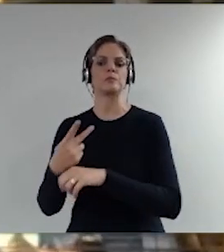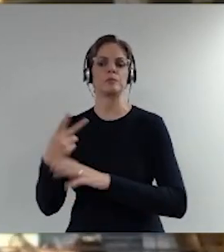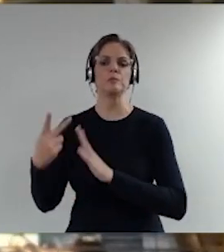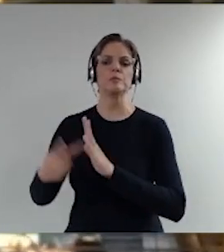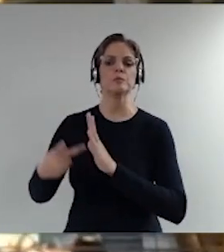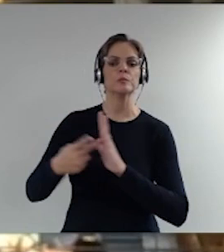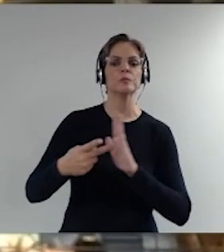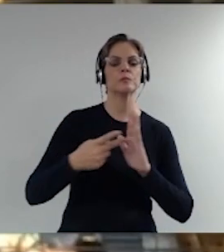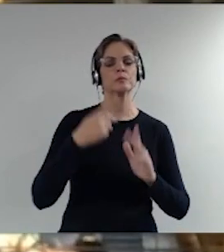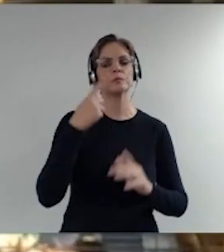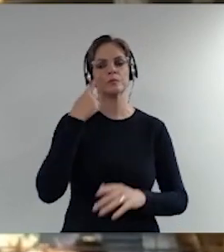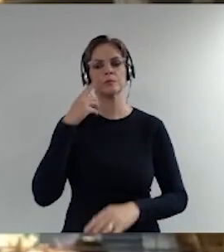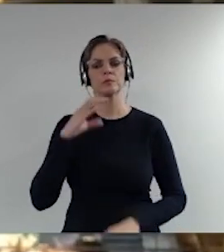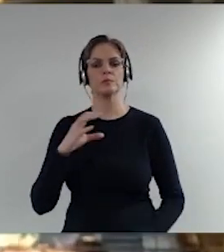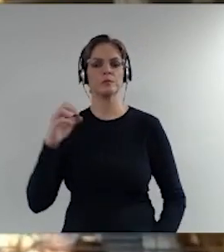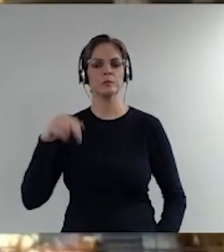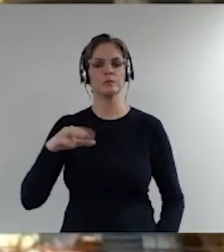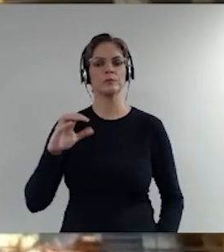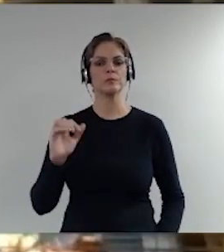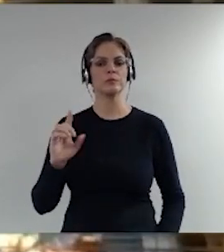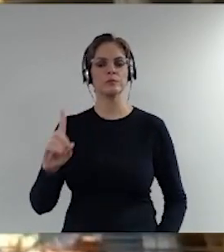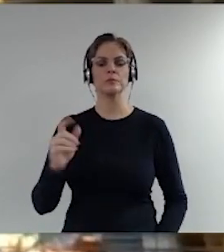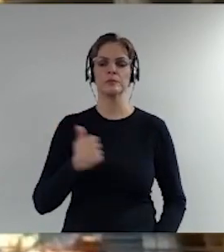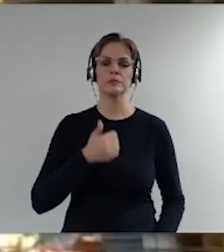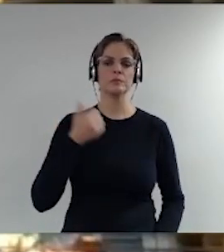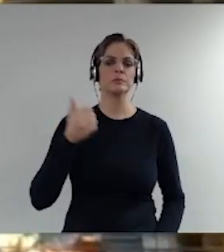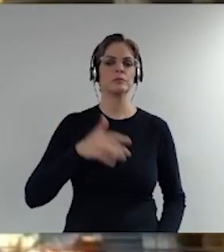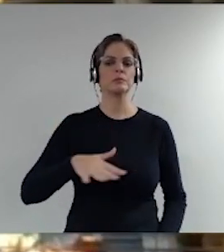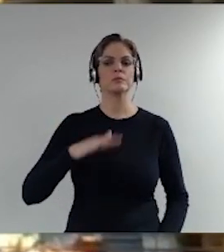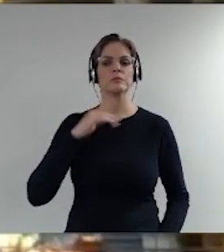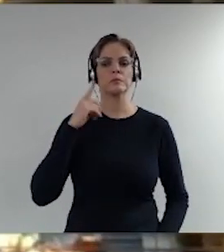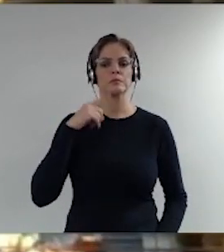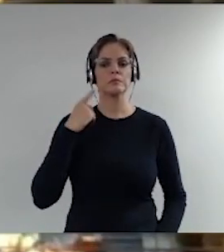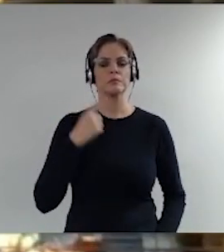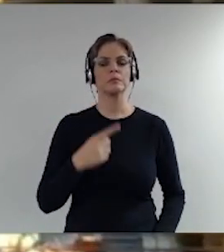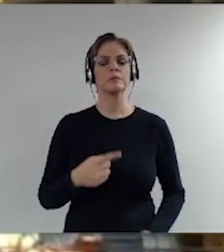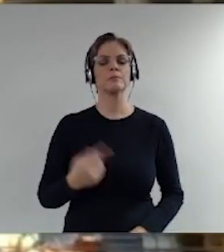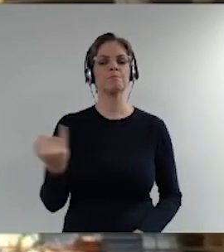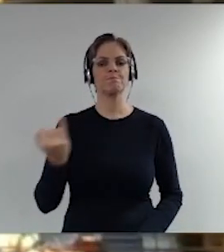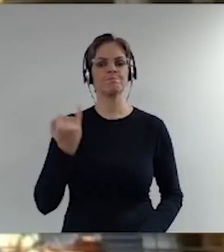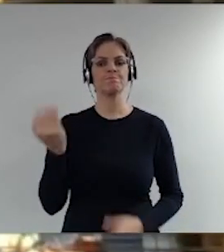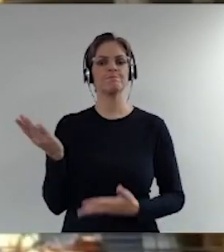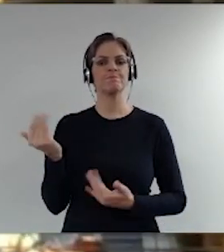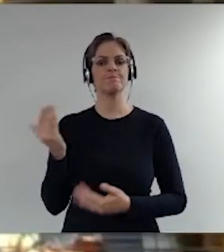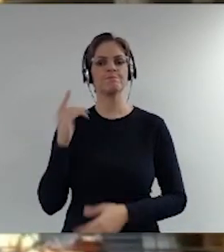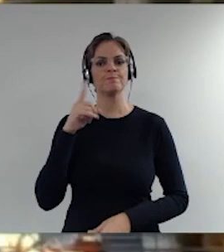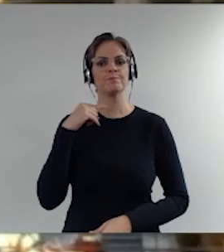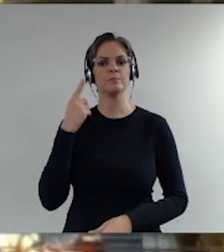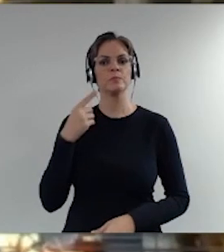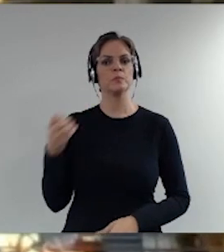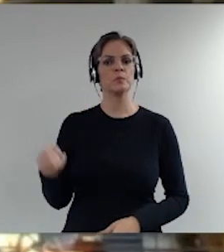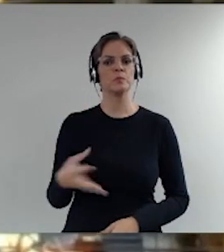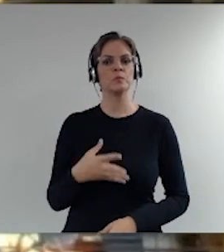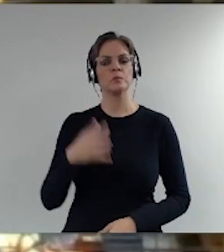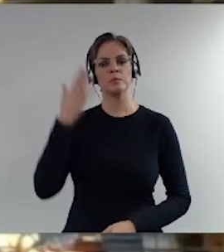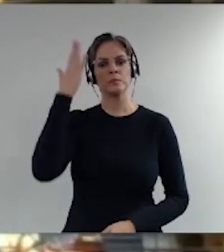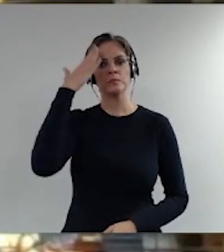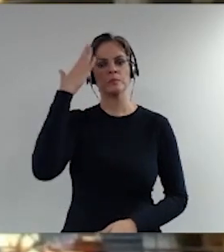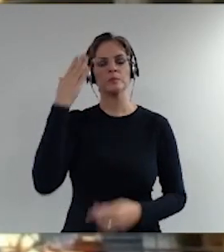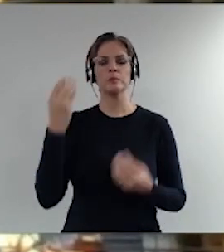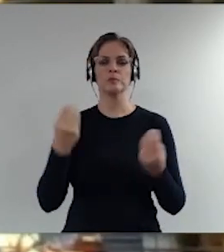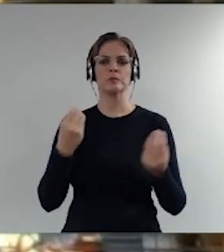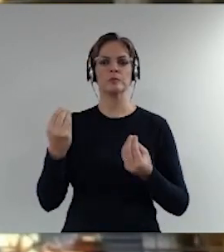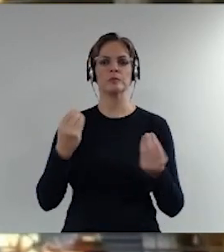ao CONCAD para benefício da advocacia. É importante que os jovens advogados saibam como funciona a